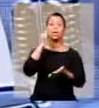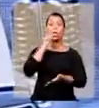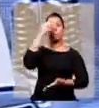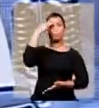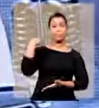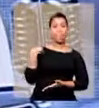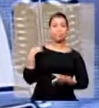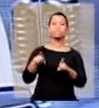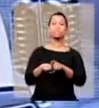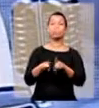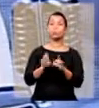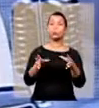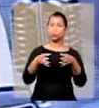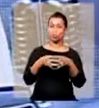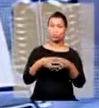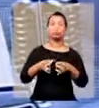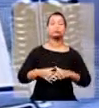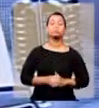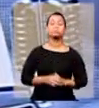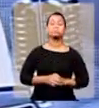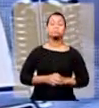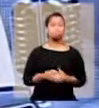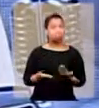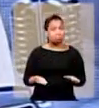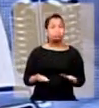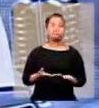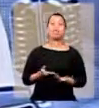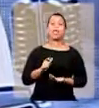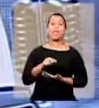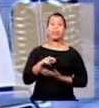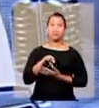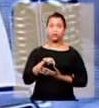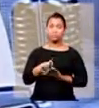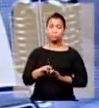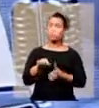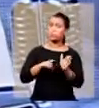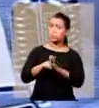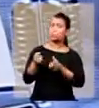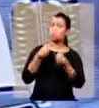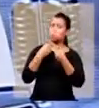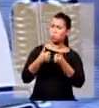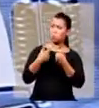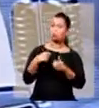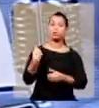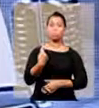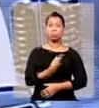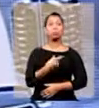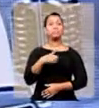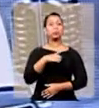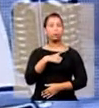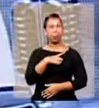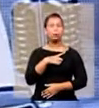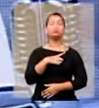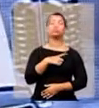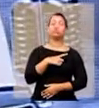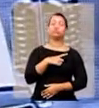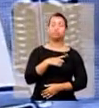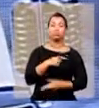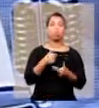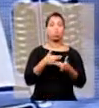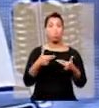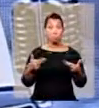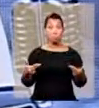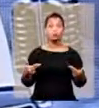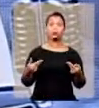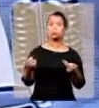Alexandre, boa pergunta. Nós temos alguns serviços muito importantes, tá? Nós fazemos o trabalho diretamente